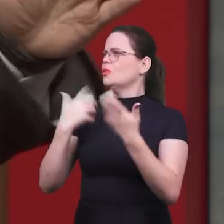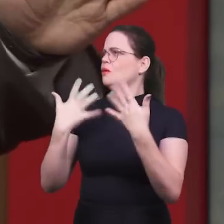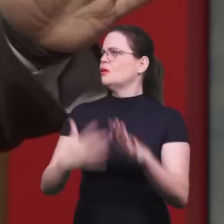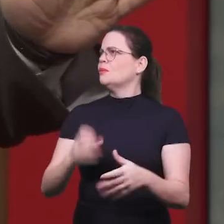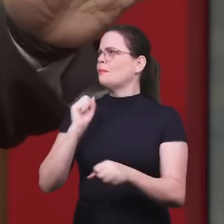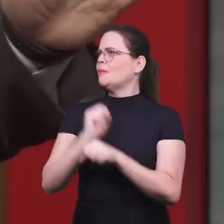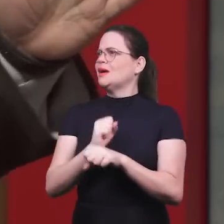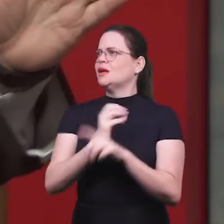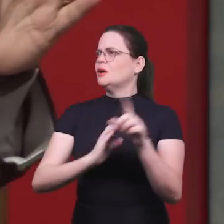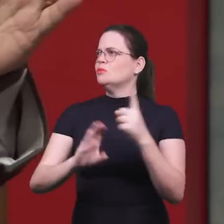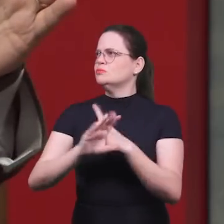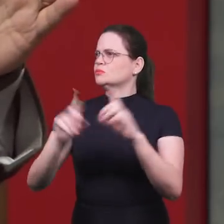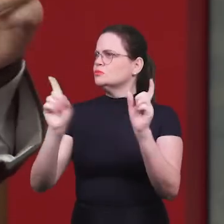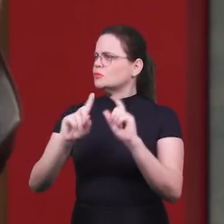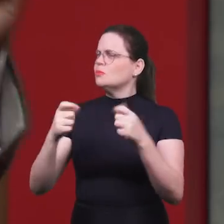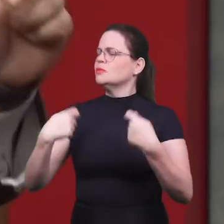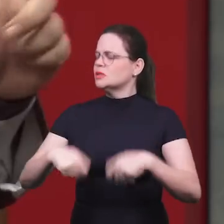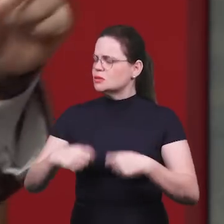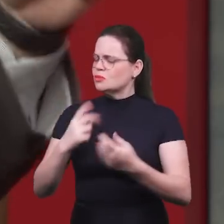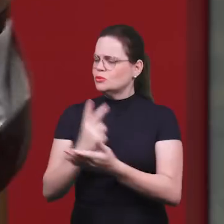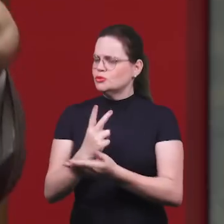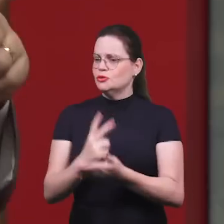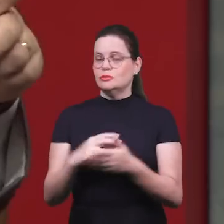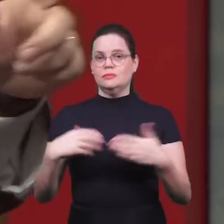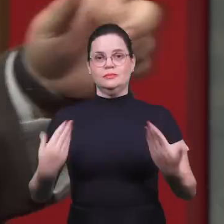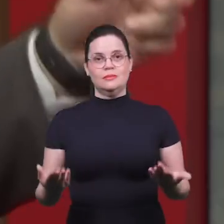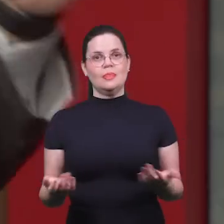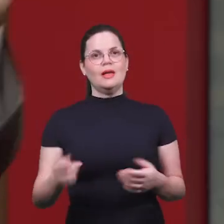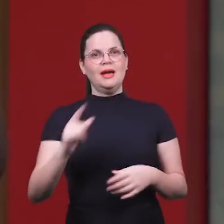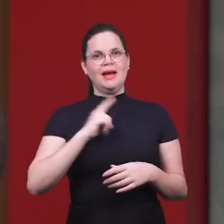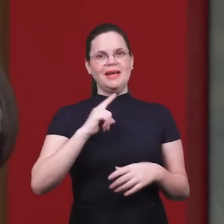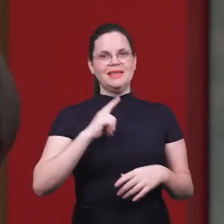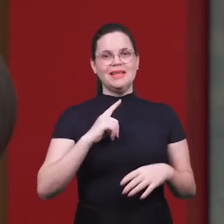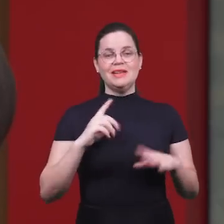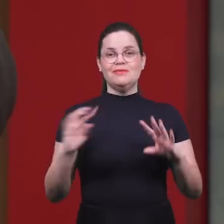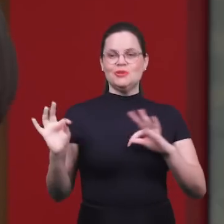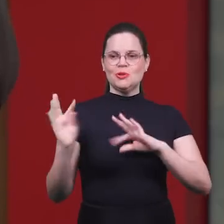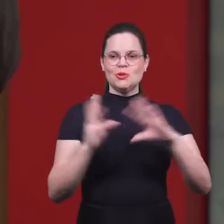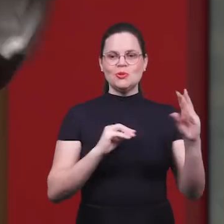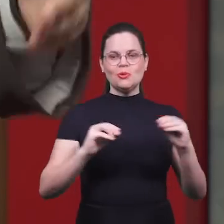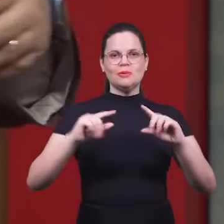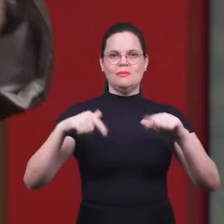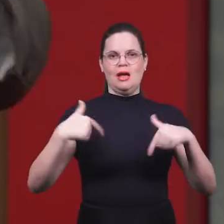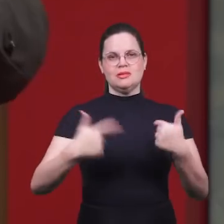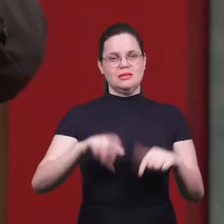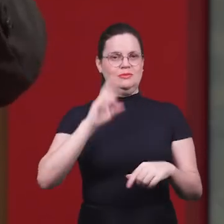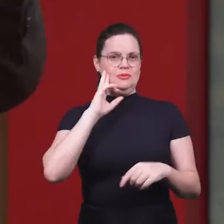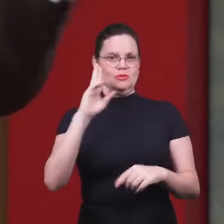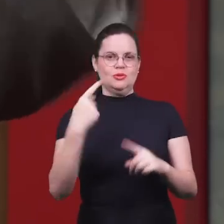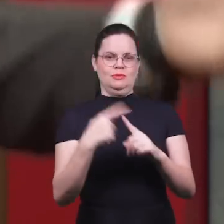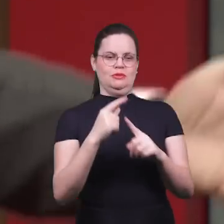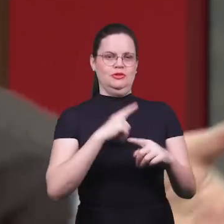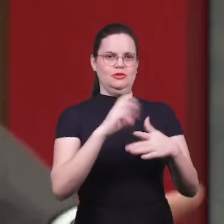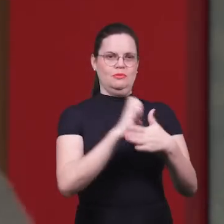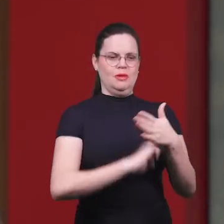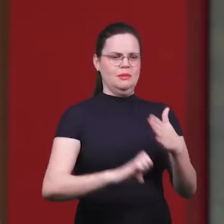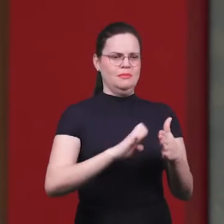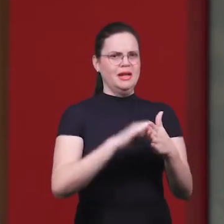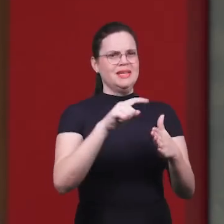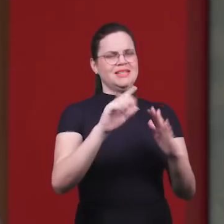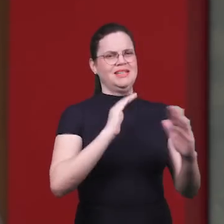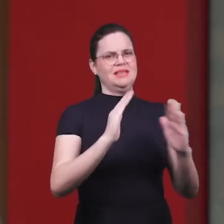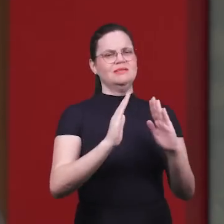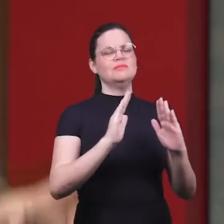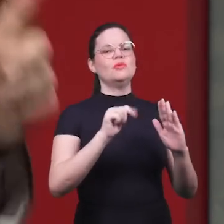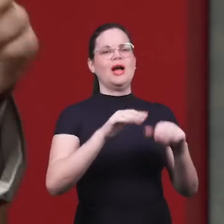teve todo um movimento do Senhor que não foi de um dia para o outro, foi uma transição. Eu tinha uma empresa que funcionava à noite